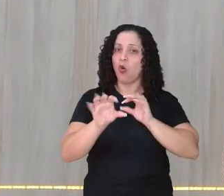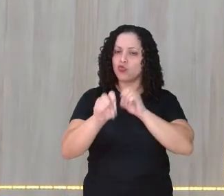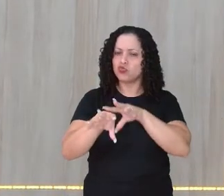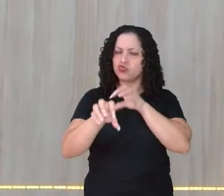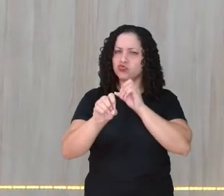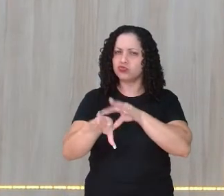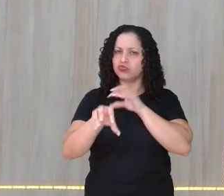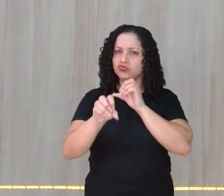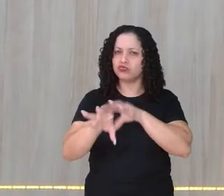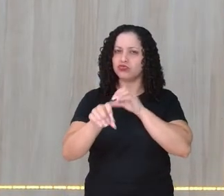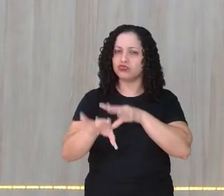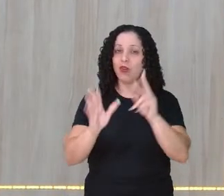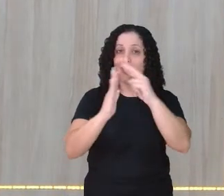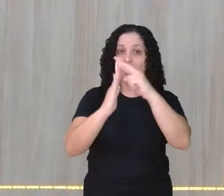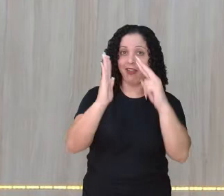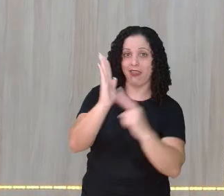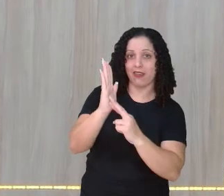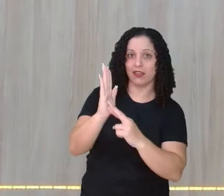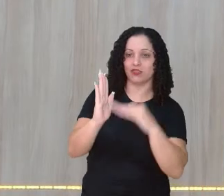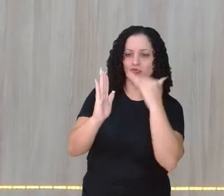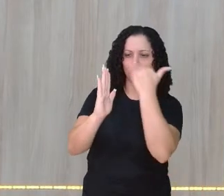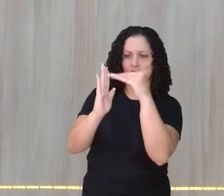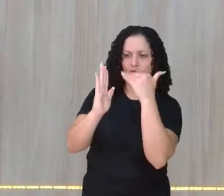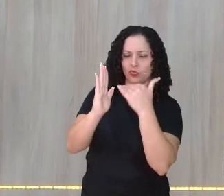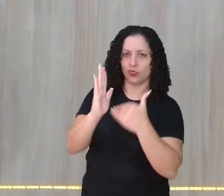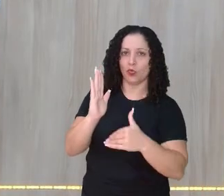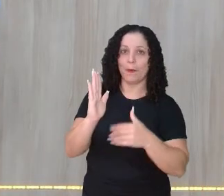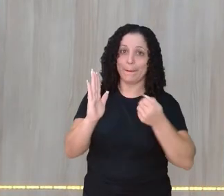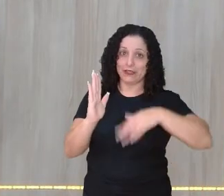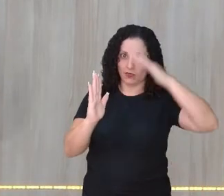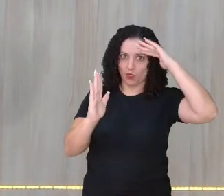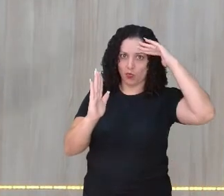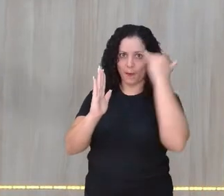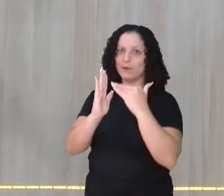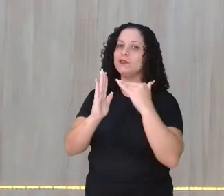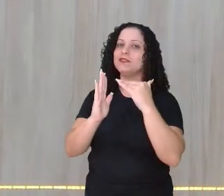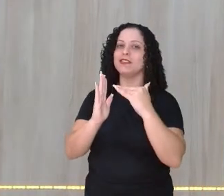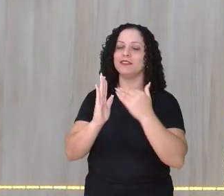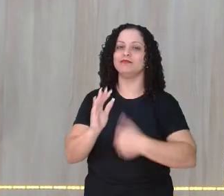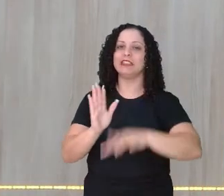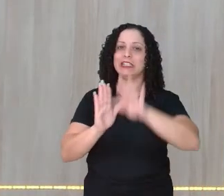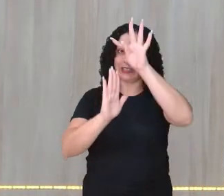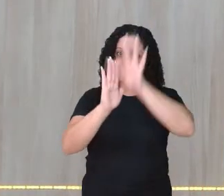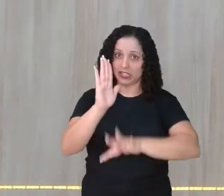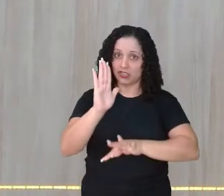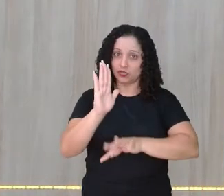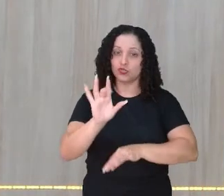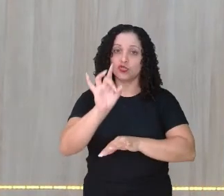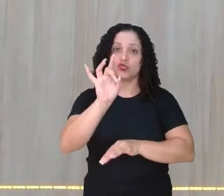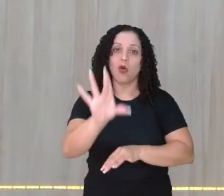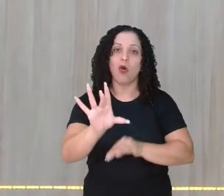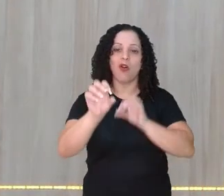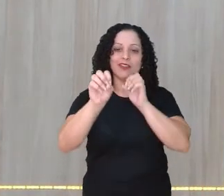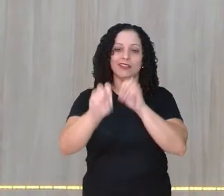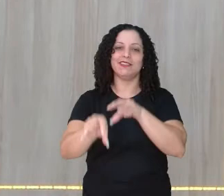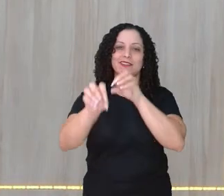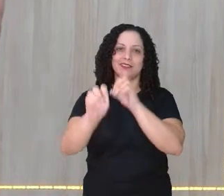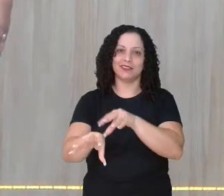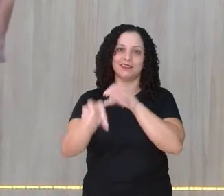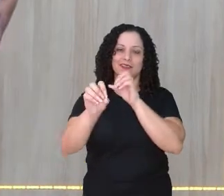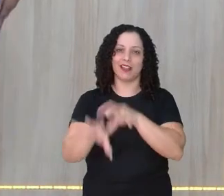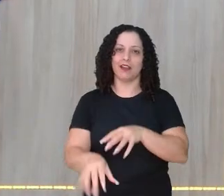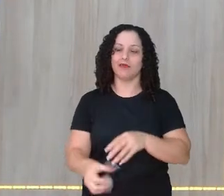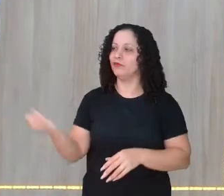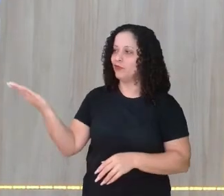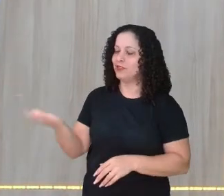instrucional, não é? Tem uma instrução aí, não é? São textos que funcionam para ensinar, Camille. Você